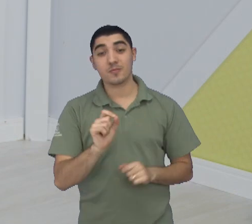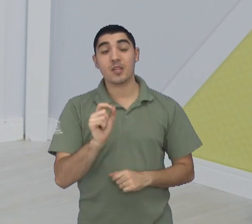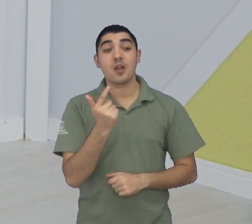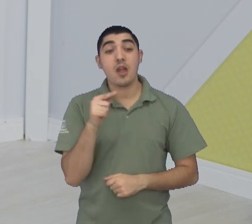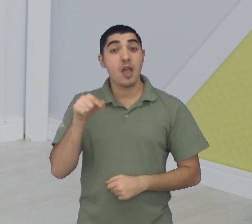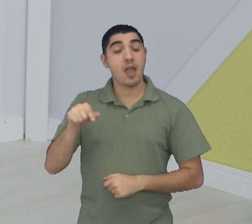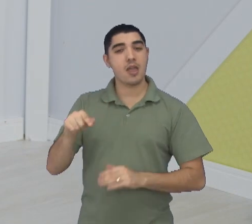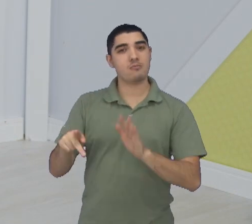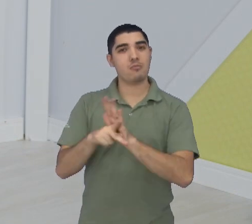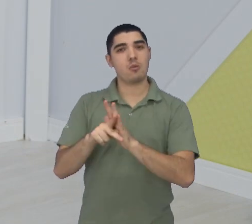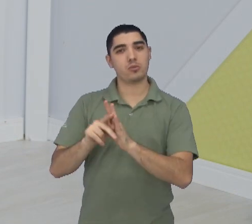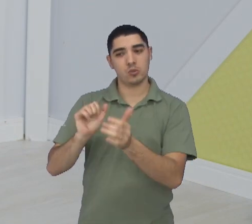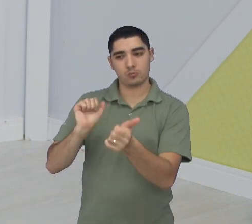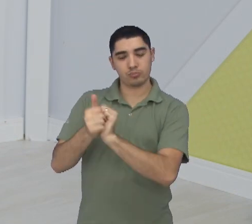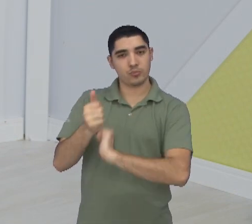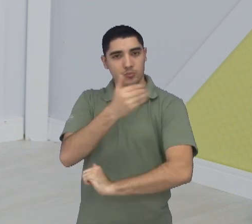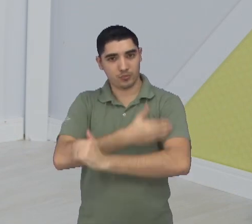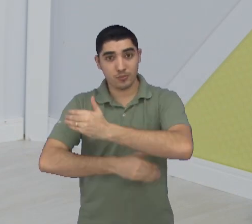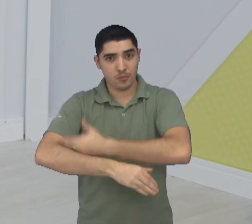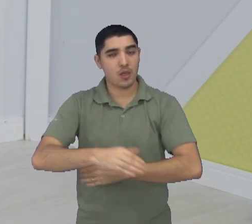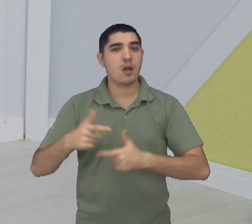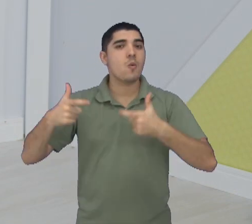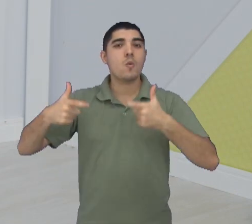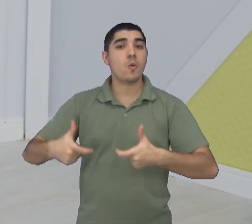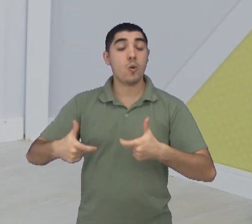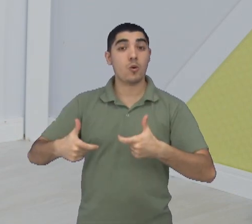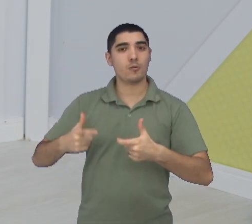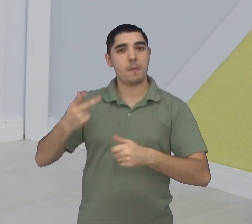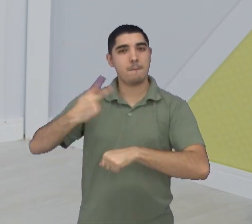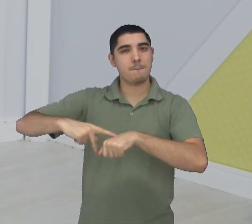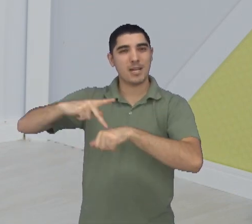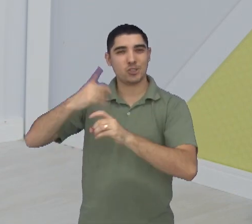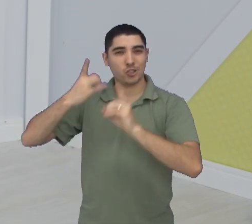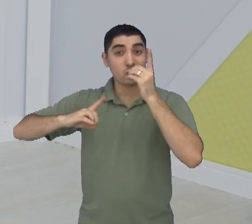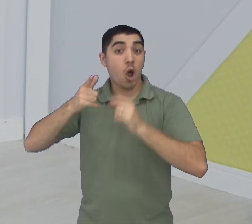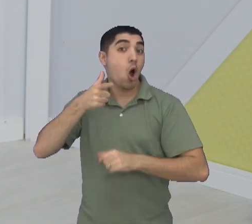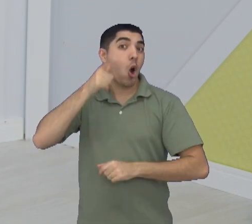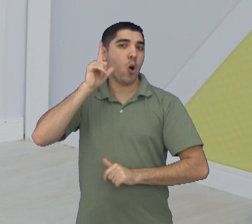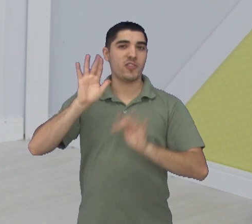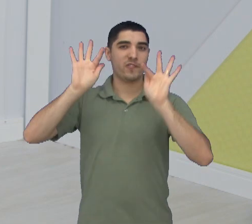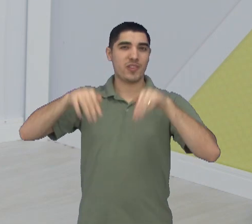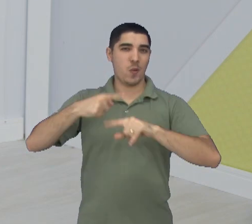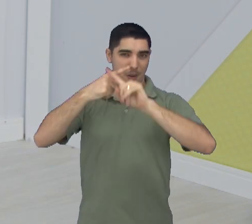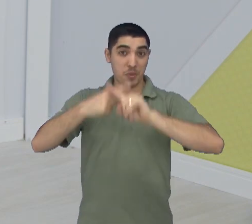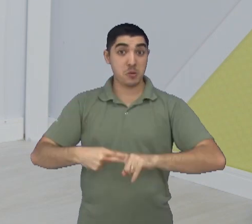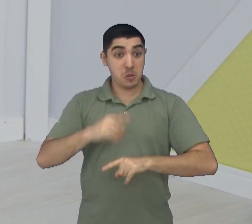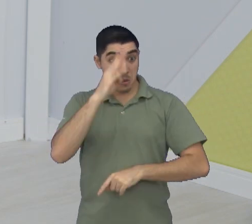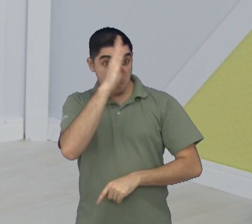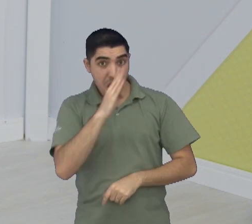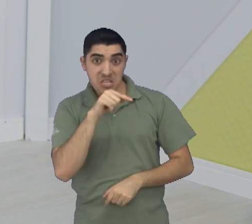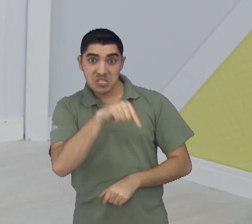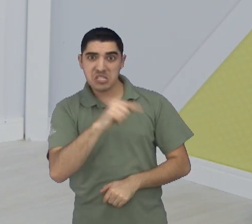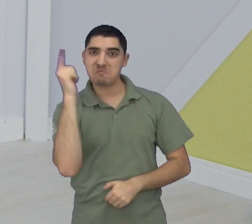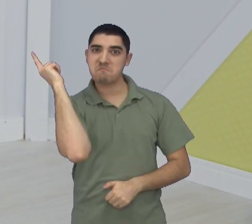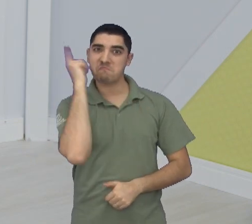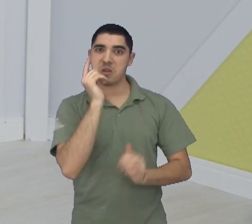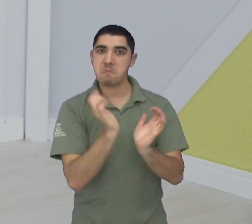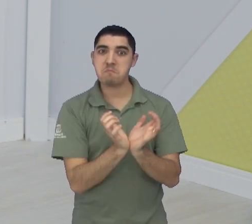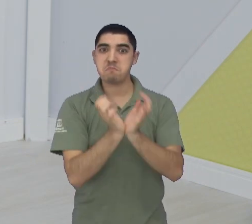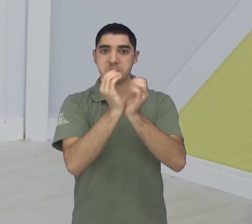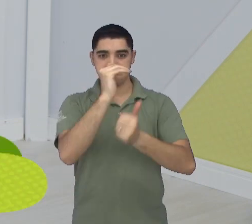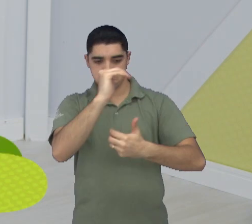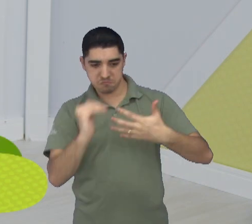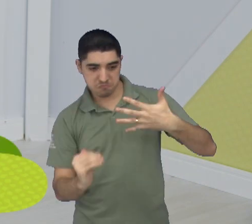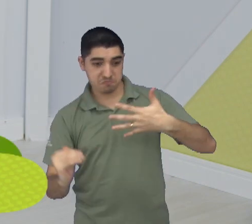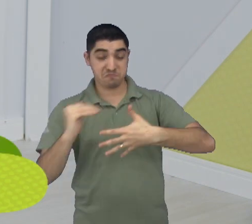Jogos Pan-Americanos no Chile, que terminaram ontem e com grande desempenho do Brasil, que foi líder geral no quadro de